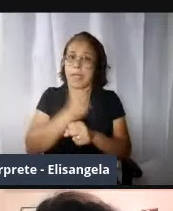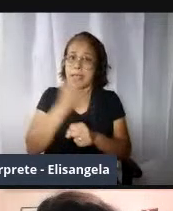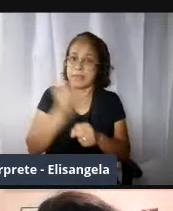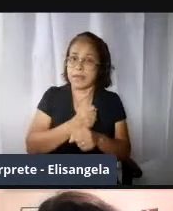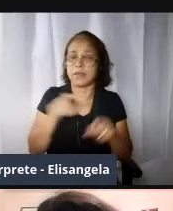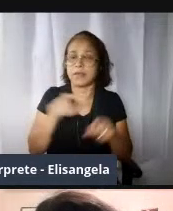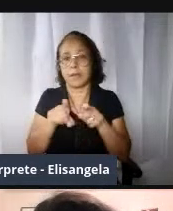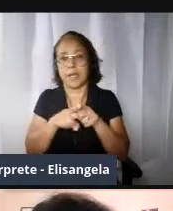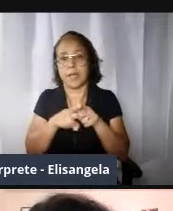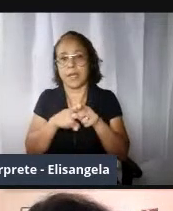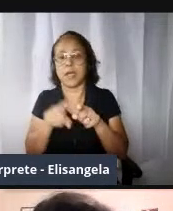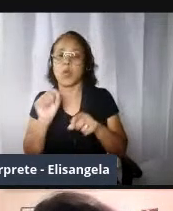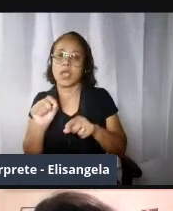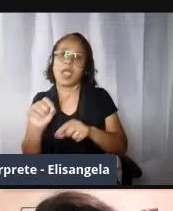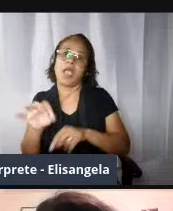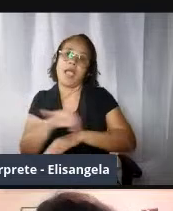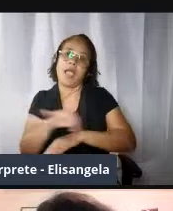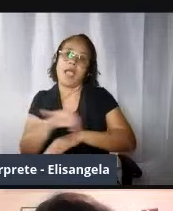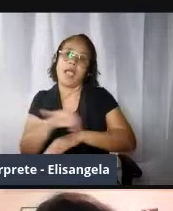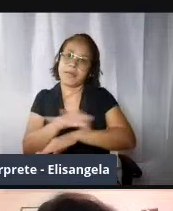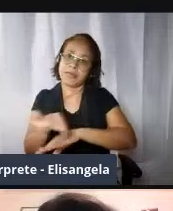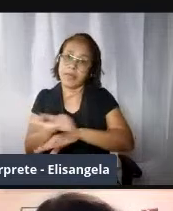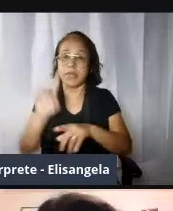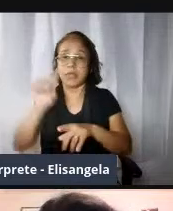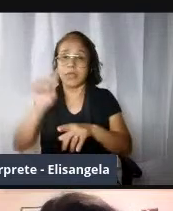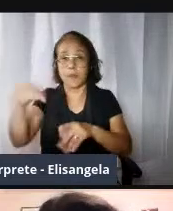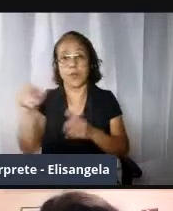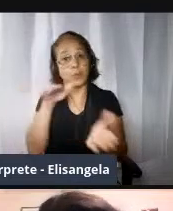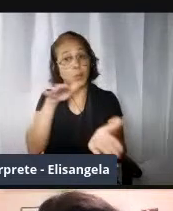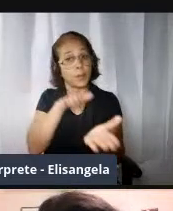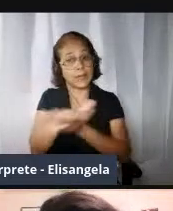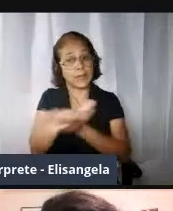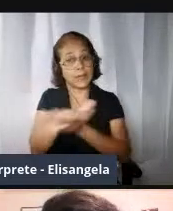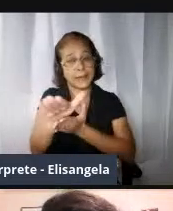final do século XIX, dois livros, um que é o manual, que